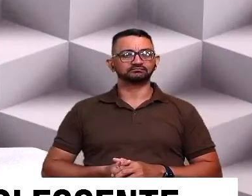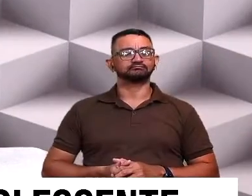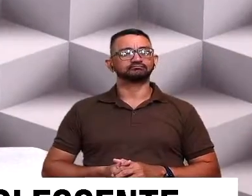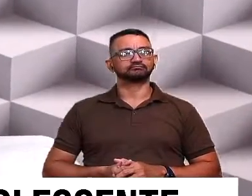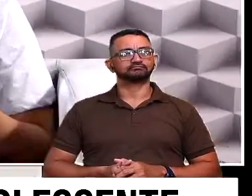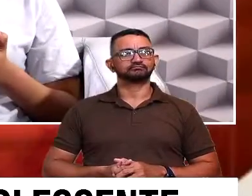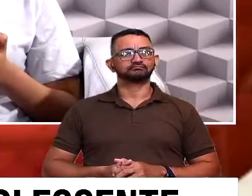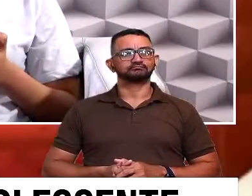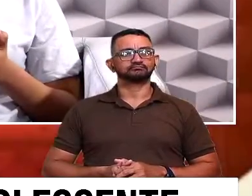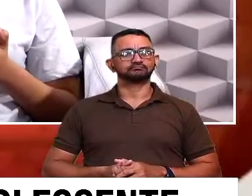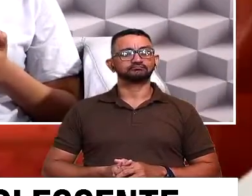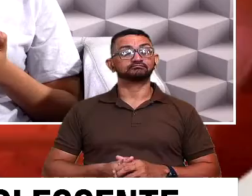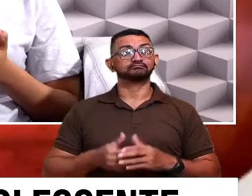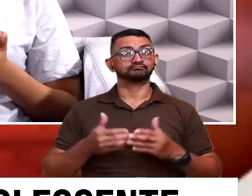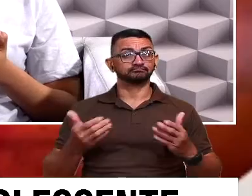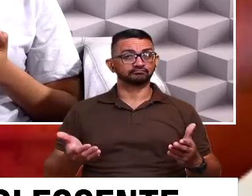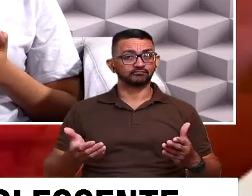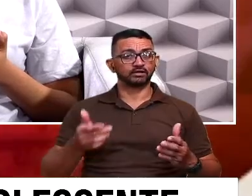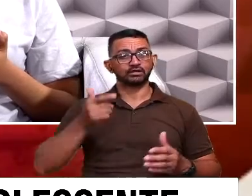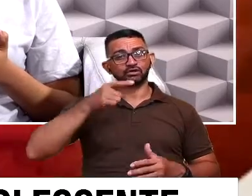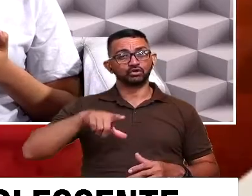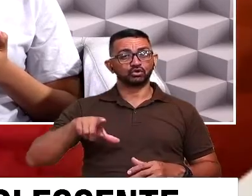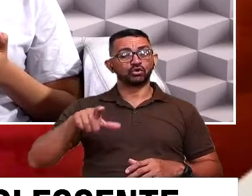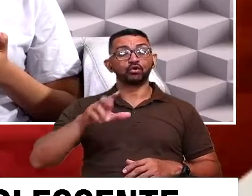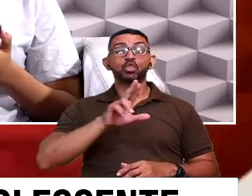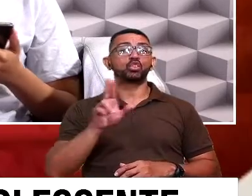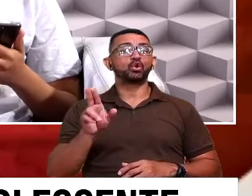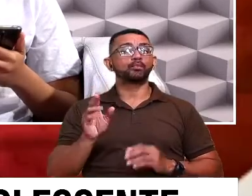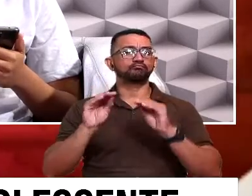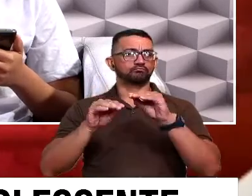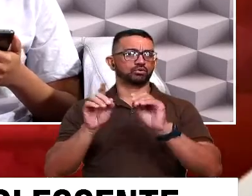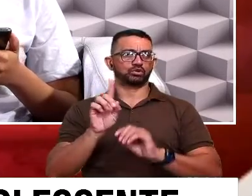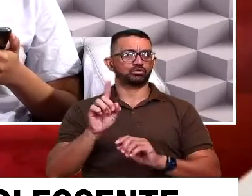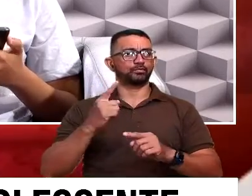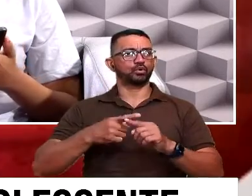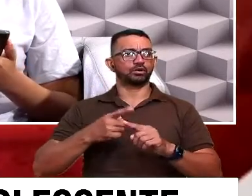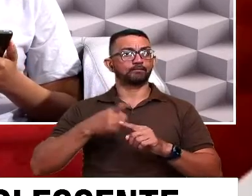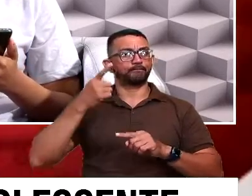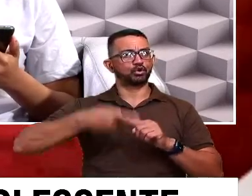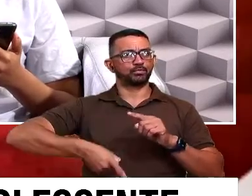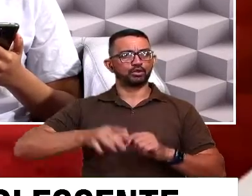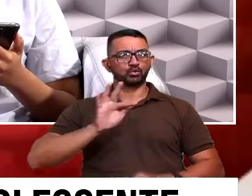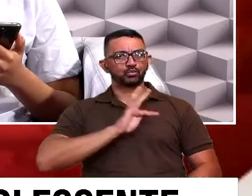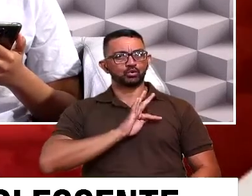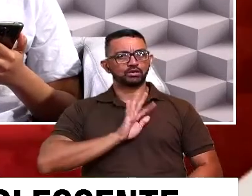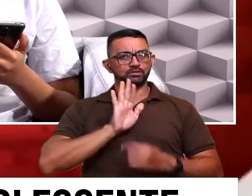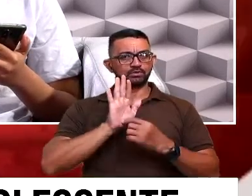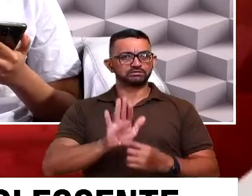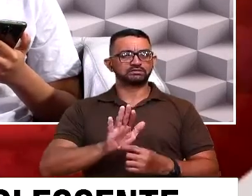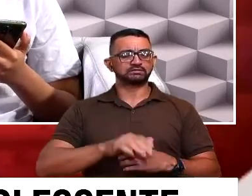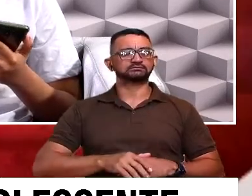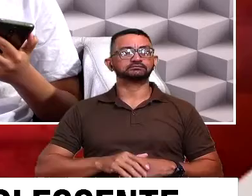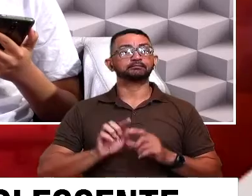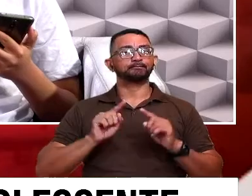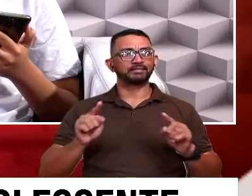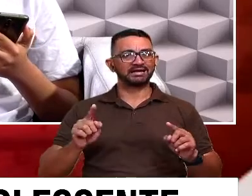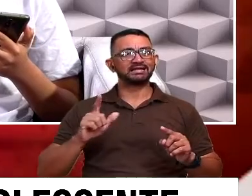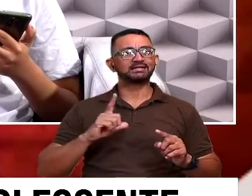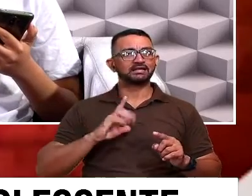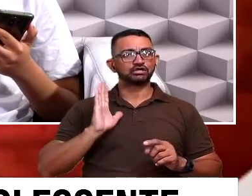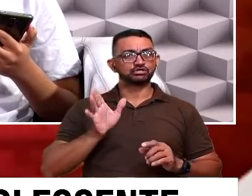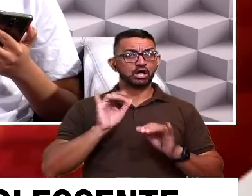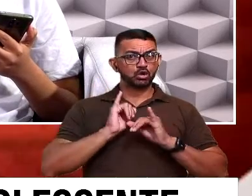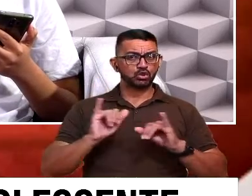Tá certo essa é a foto do suspeito mais uma vez a identidade não foi revelada Por que a polícia não pode fazer essa revelação